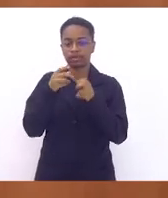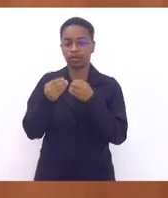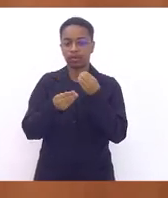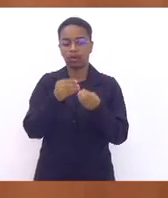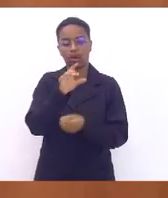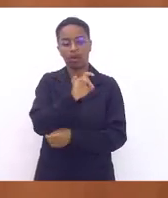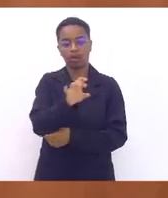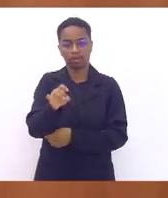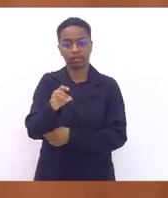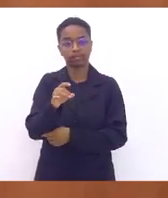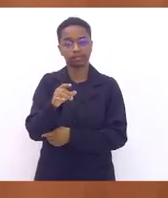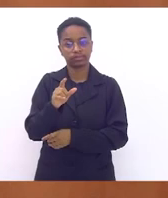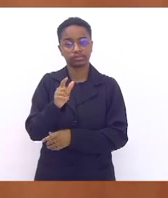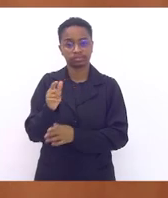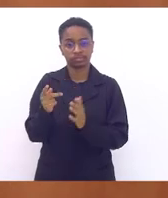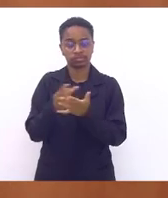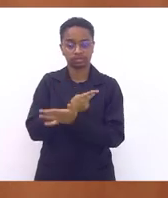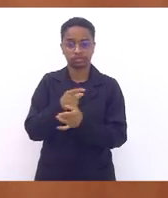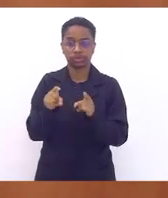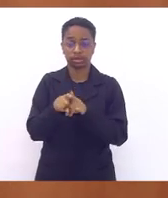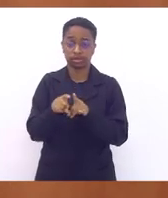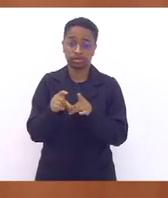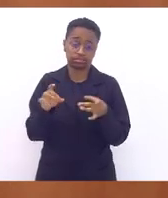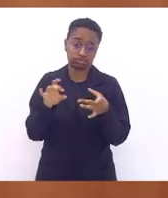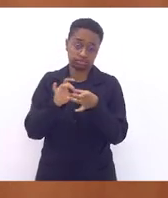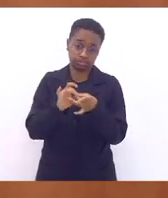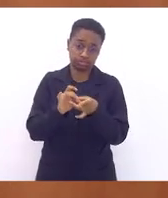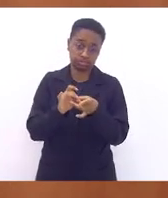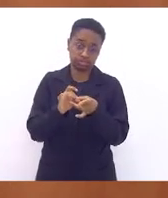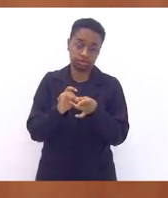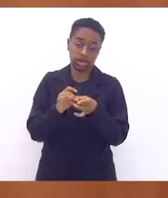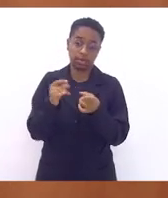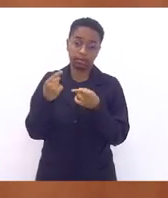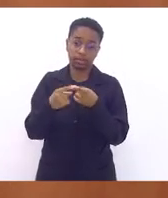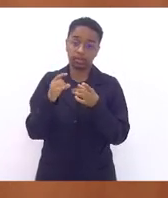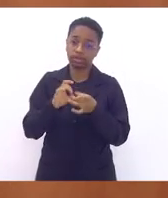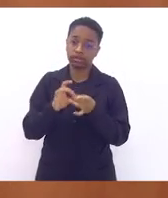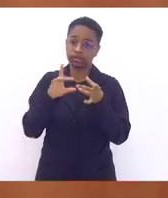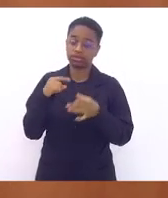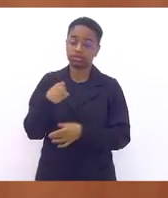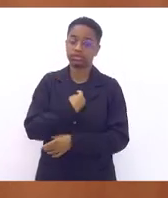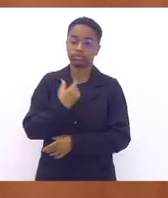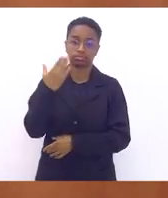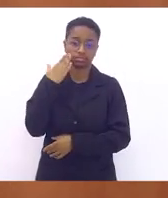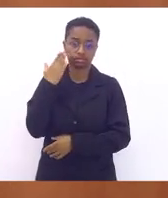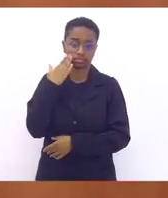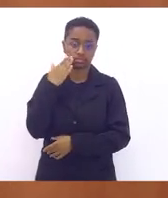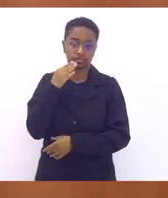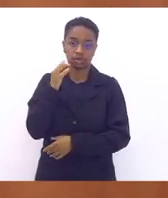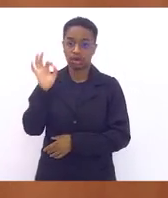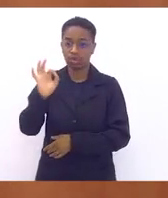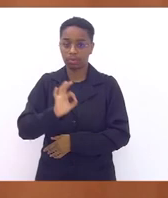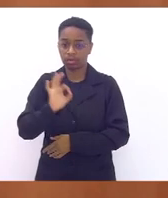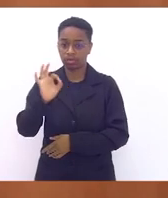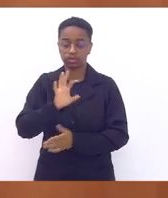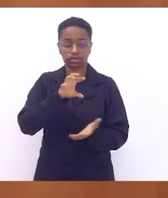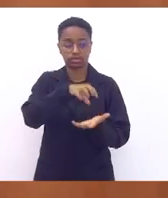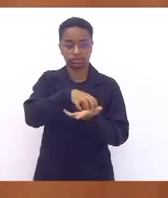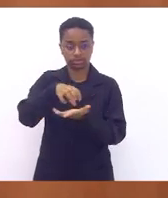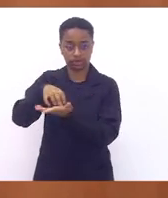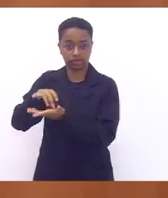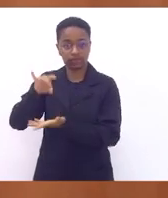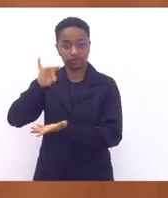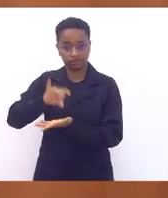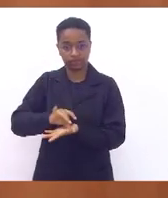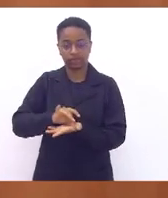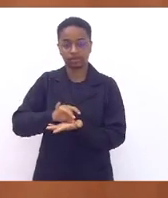faz parte do diagnóstico situacional. O diagnóstico situacional permitiu a gente saber o percentual de unidades